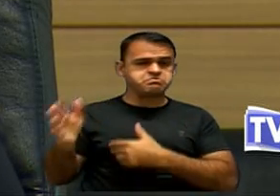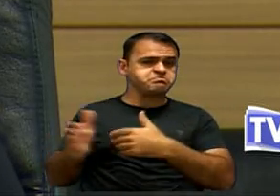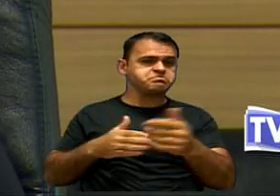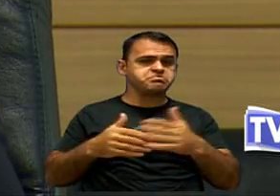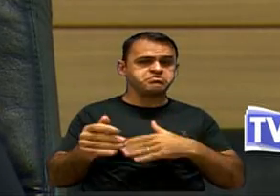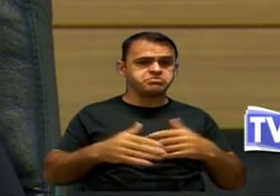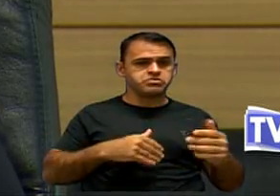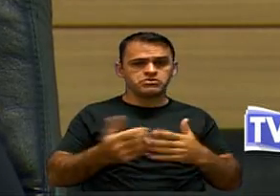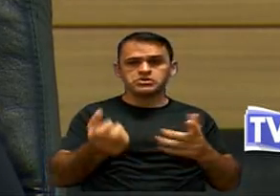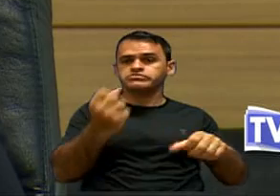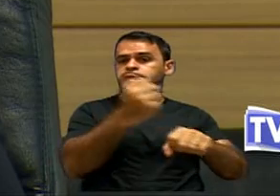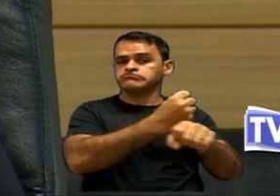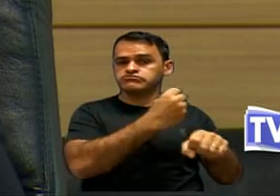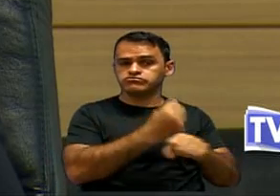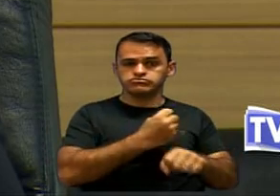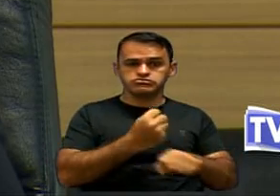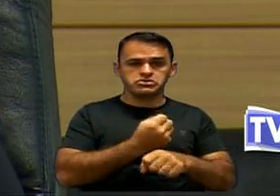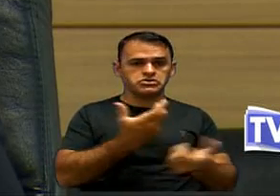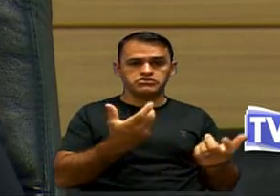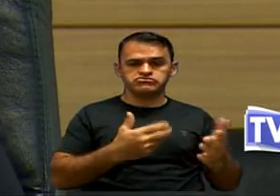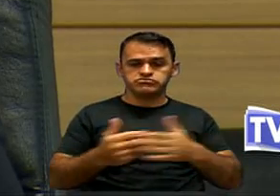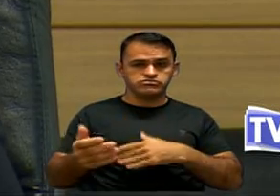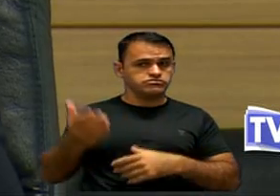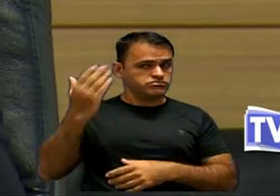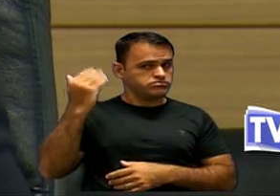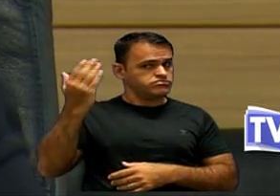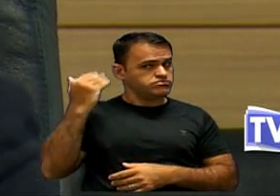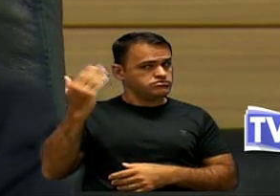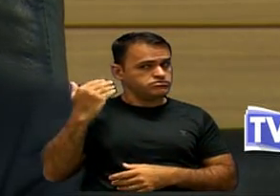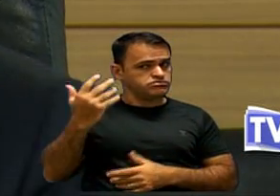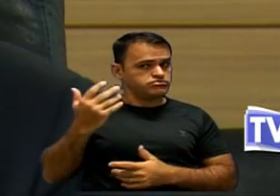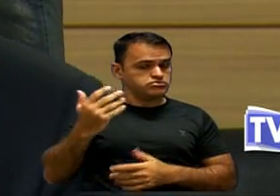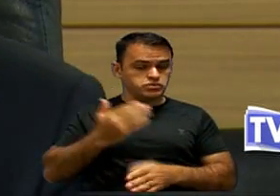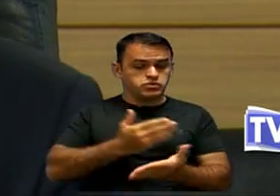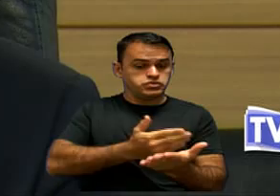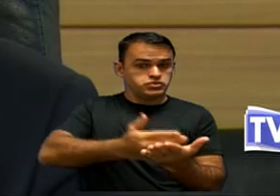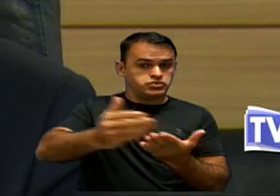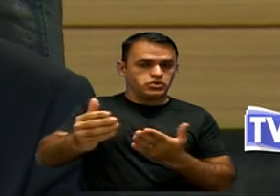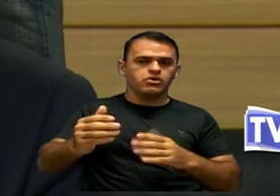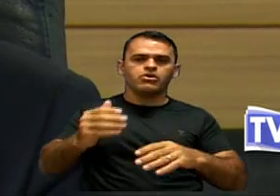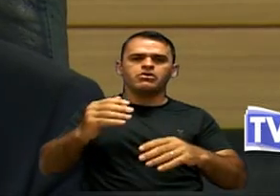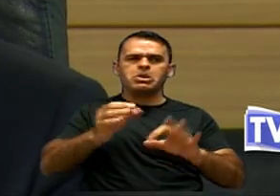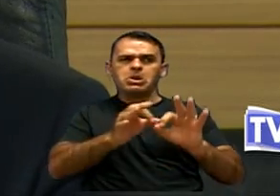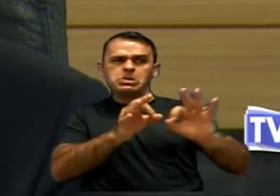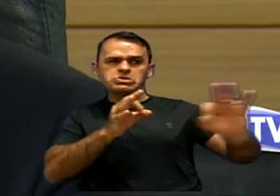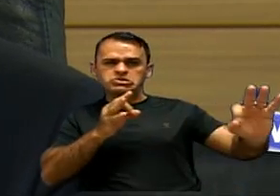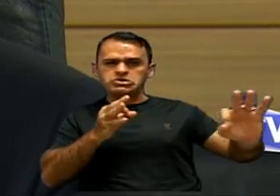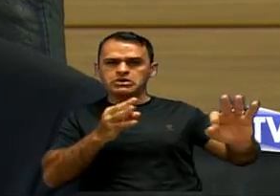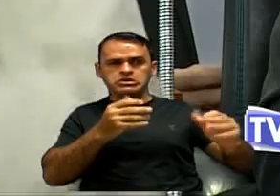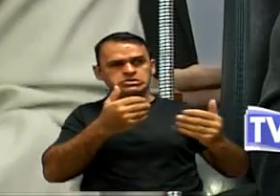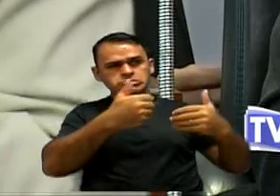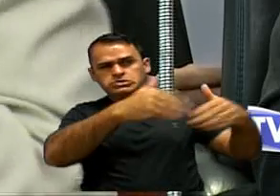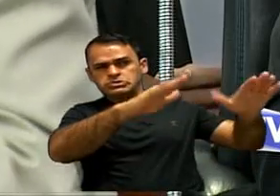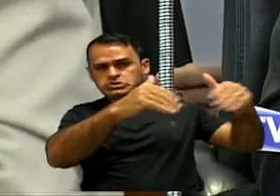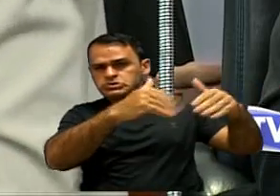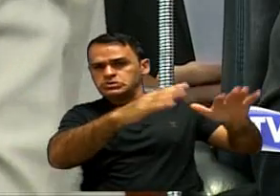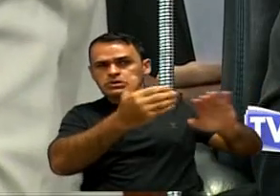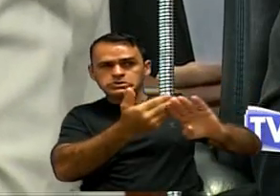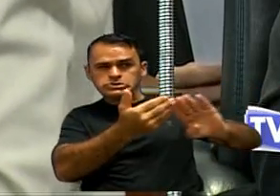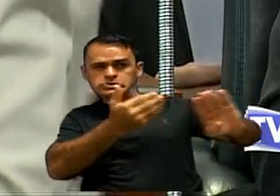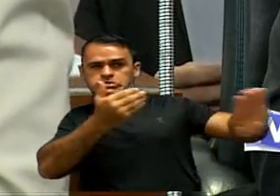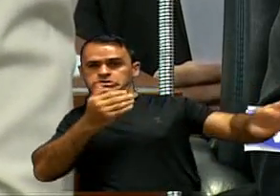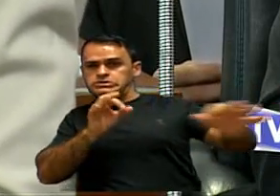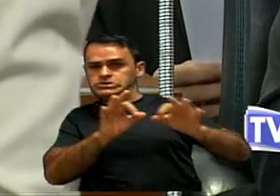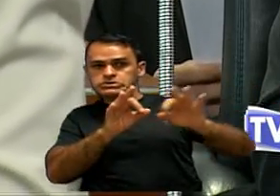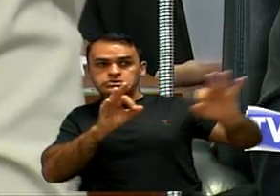desenvolvimento, viessem para cá e fizessem isso que está acontecendo hoje. Hoje, a população está colhendo